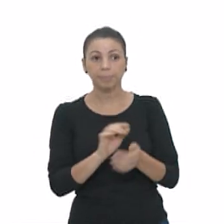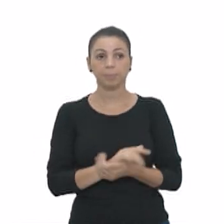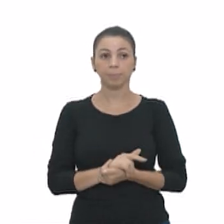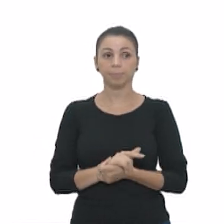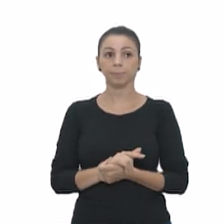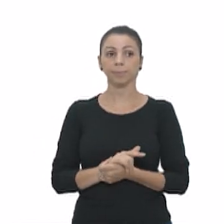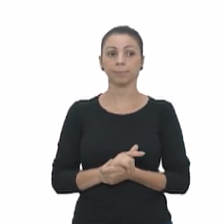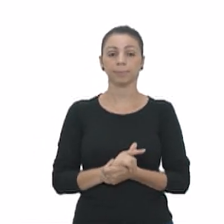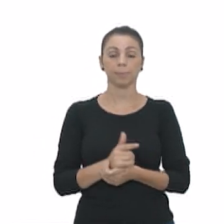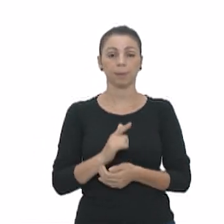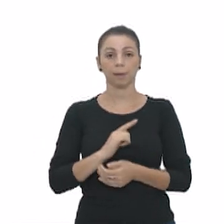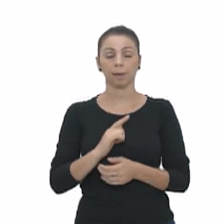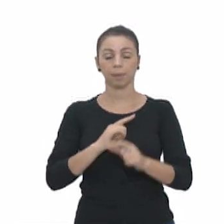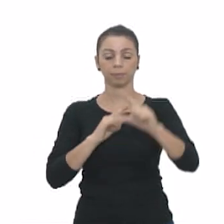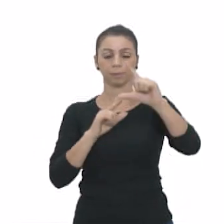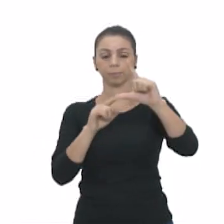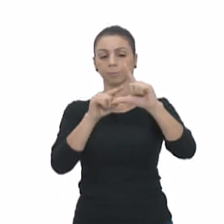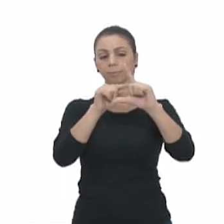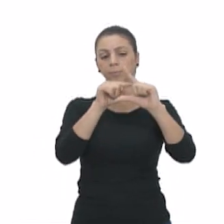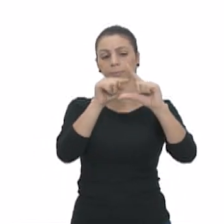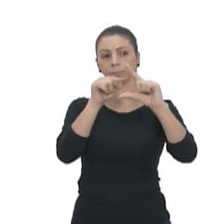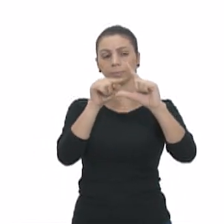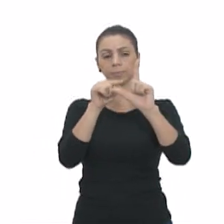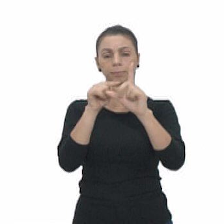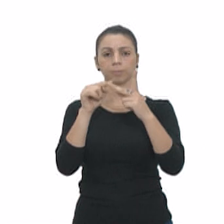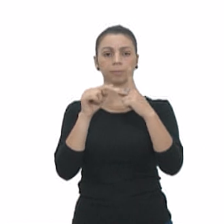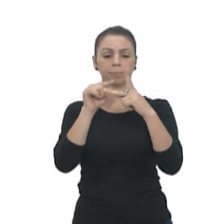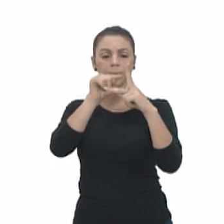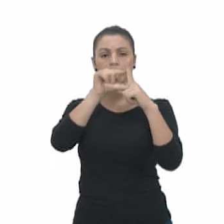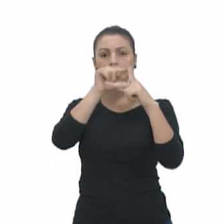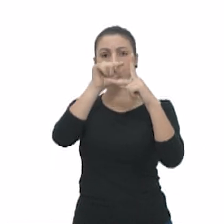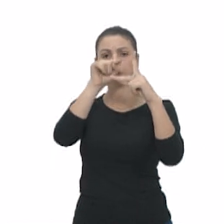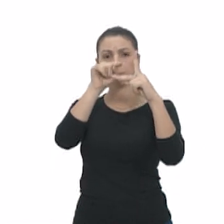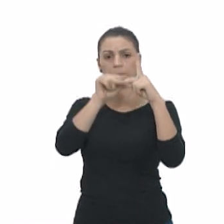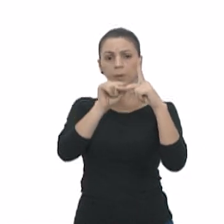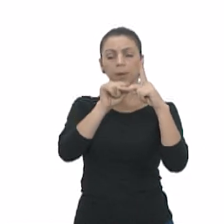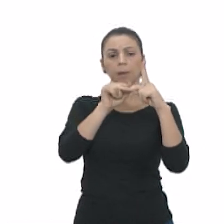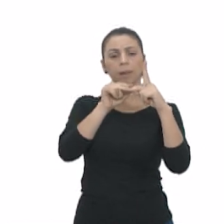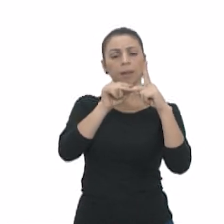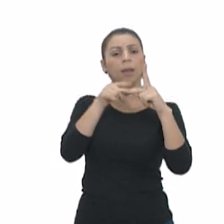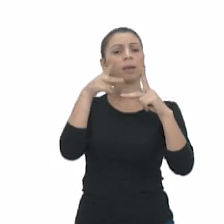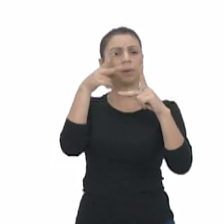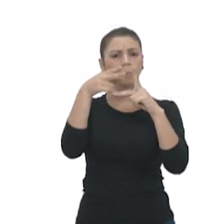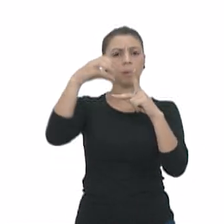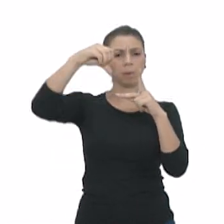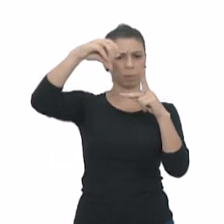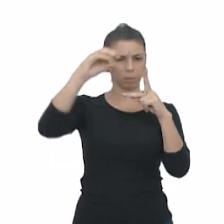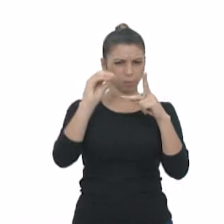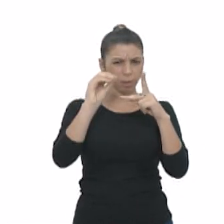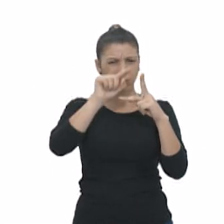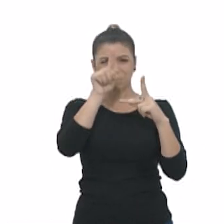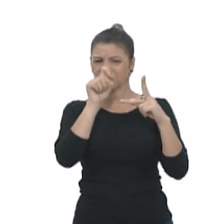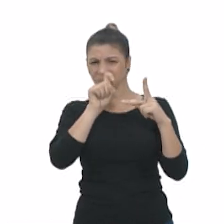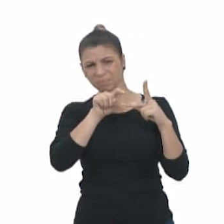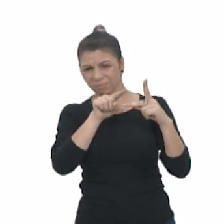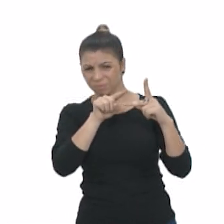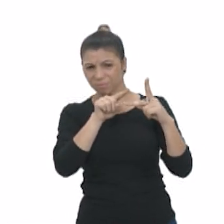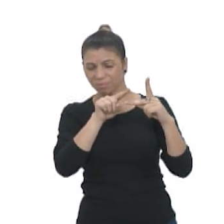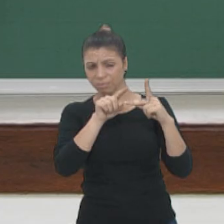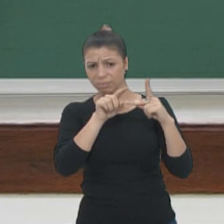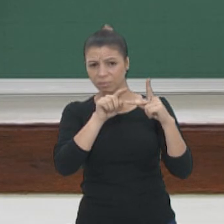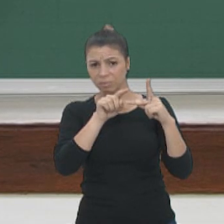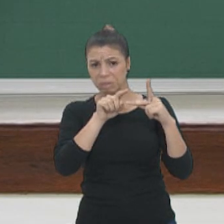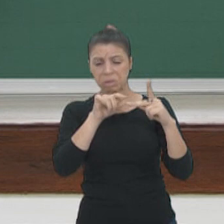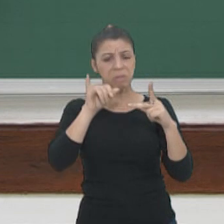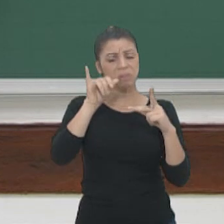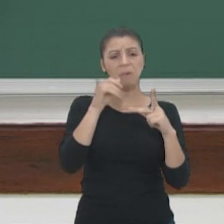ângulo interno é igual a 90 graus? O que nós falamos já desde as aulas passadas? Se eu estou falando de ângulo igual a